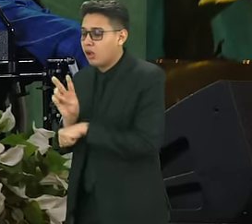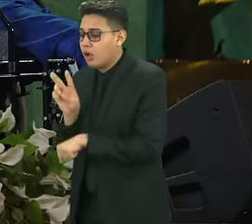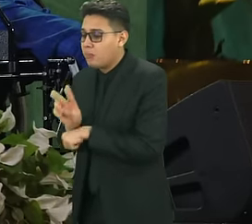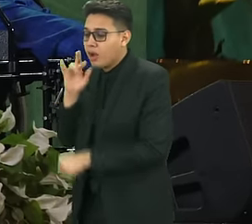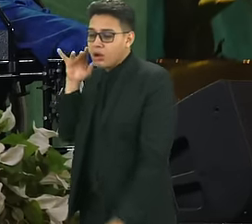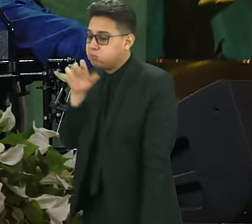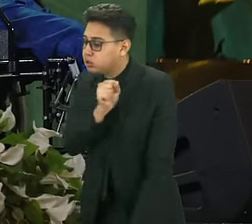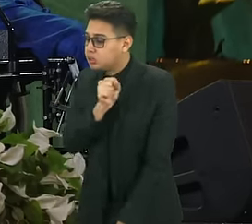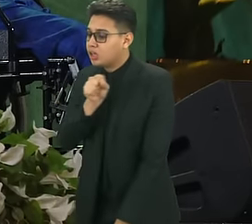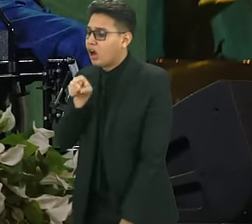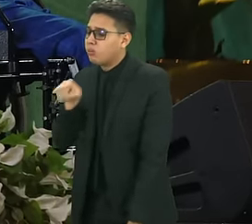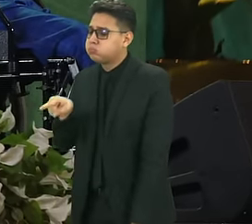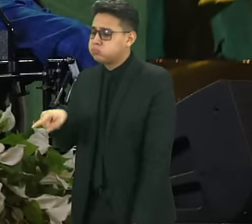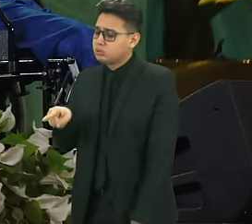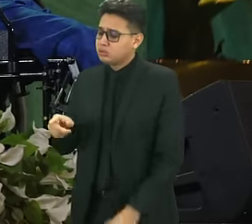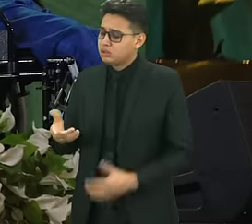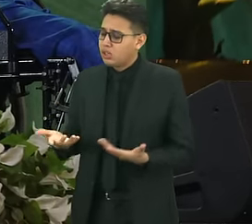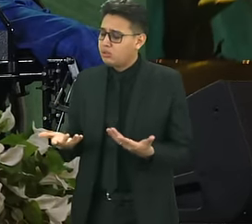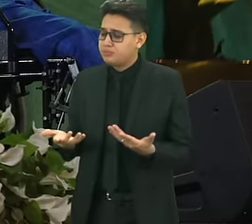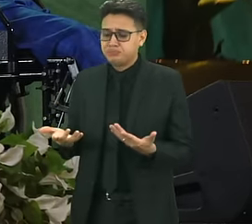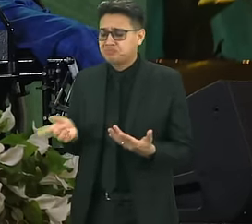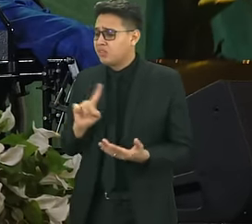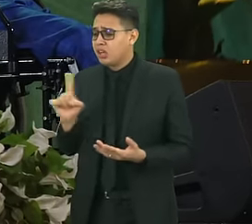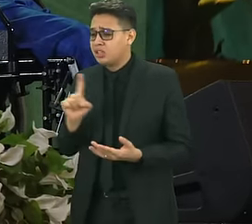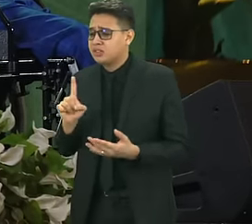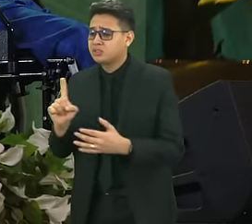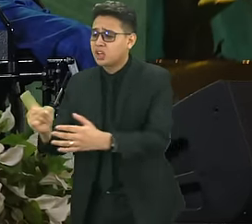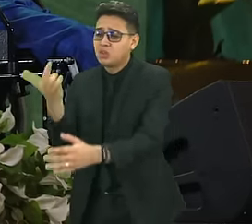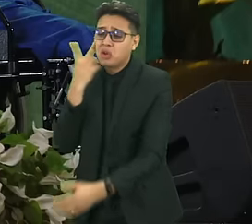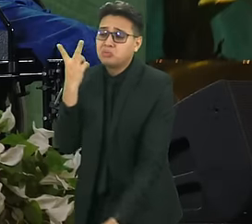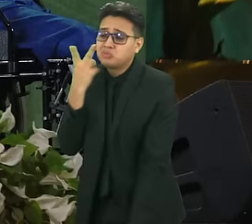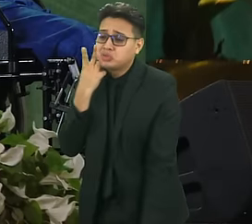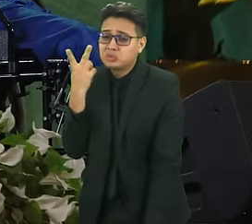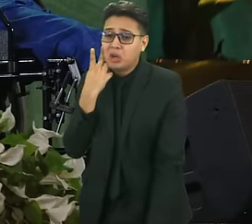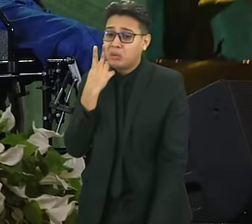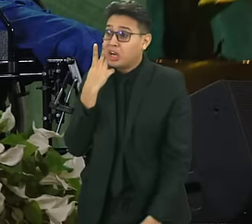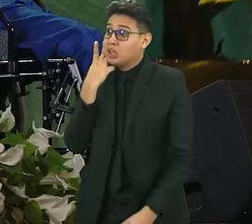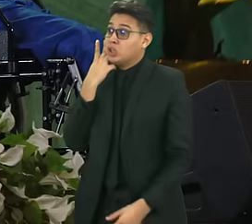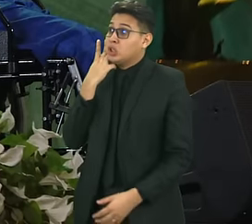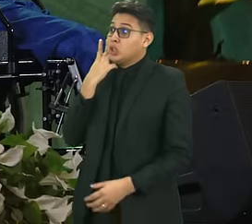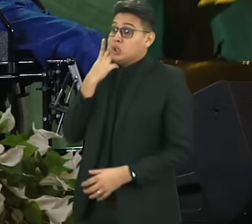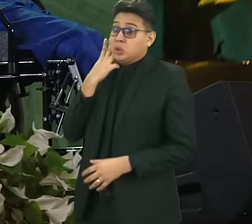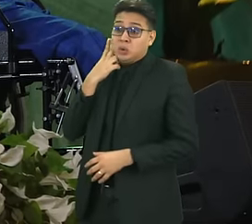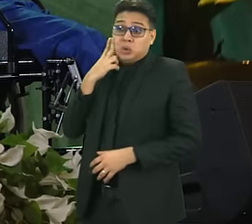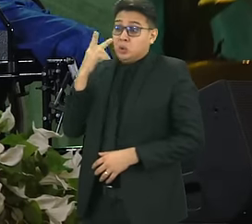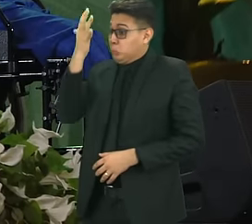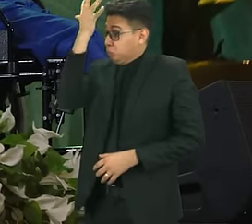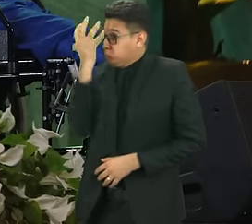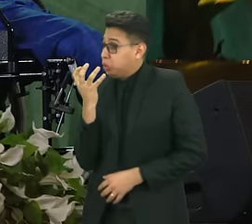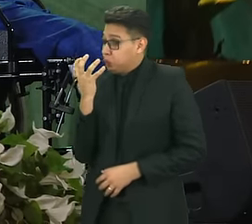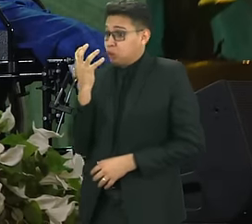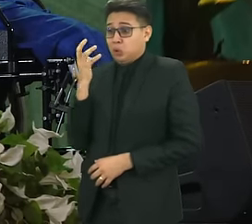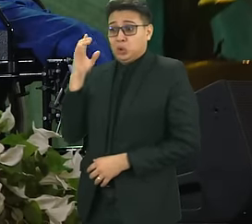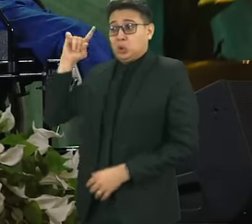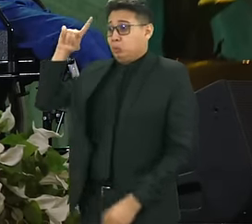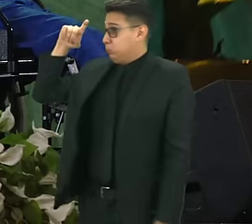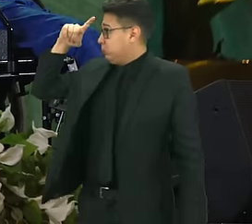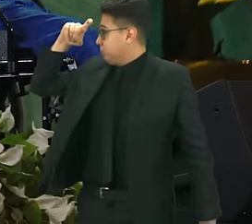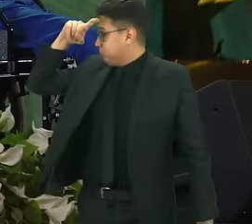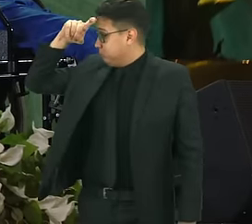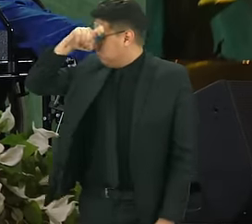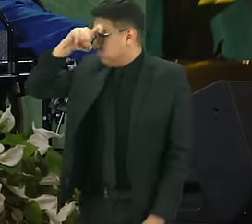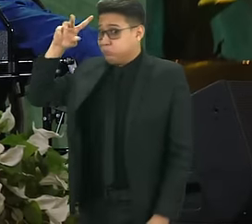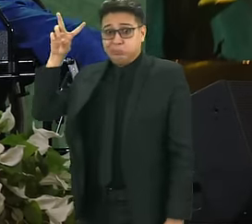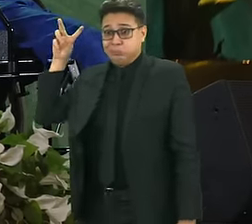é lateralizado, mas não se estabiliza. A coisa ia piorando, piorando, piorando. Ia cada vez